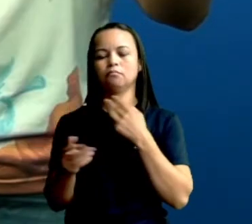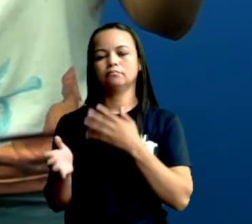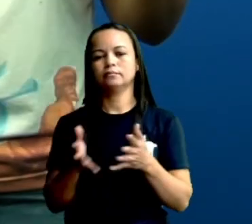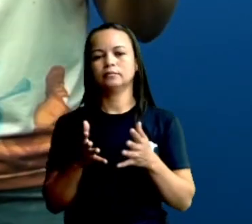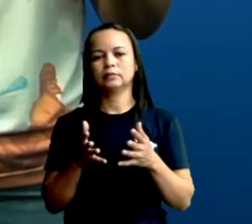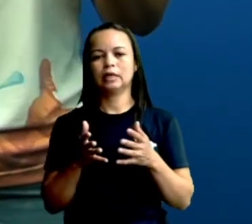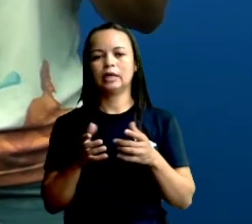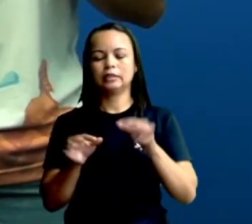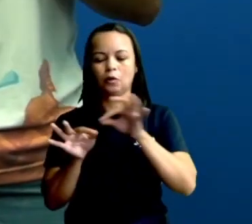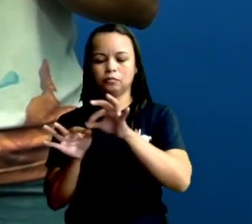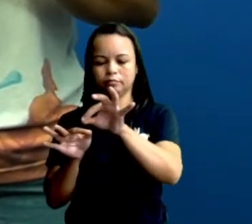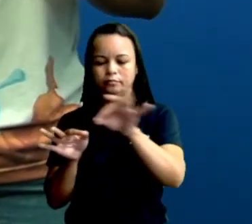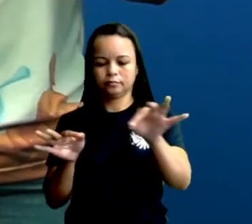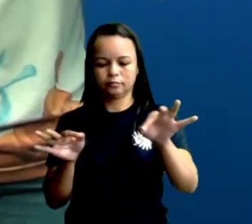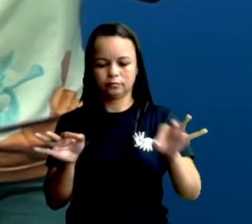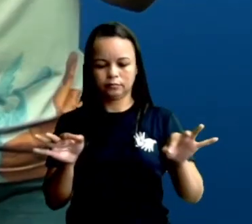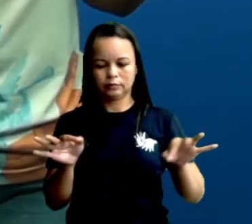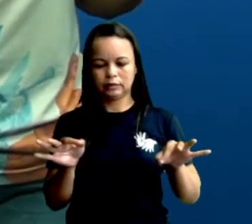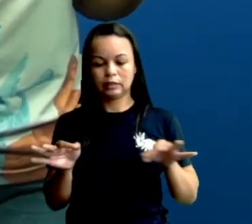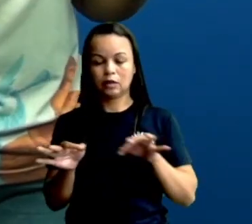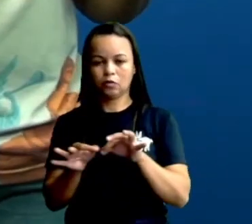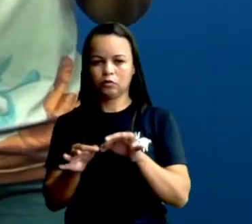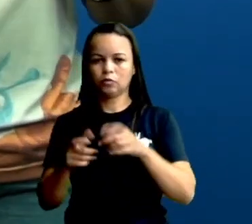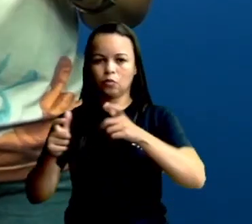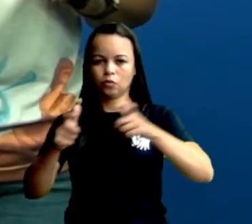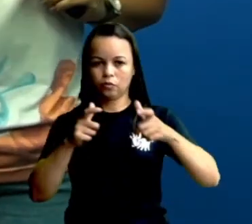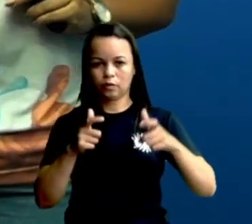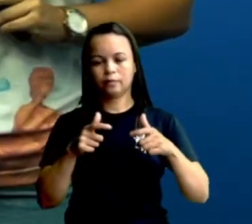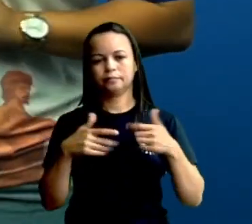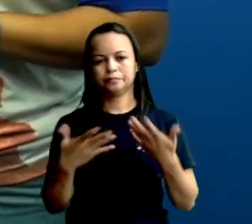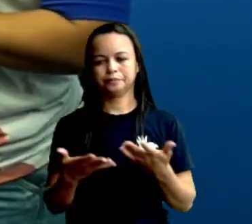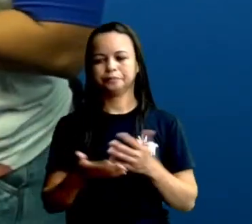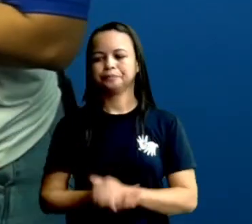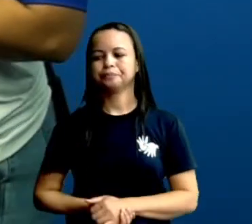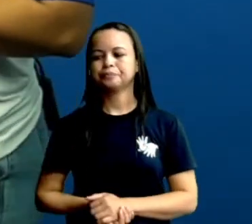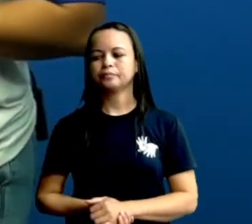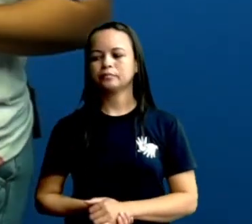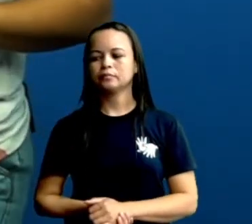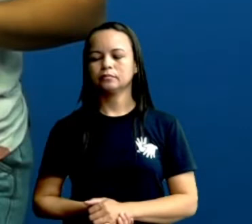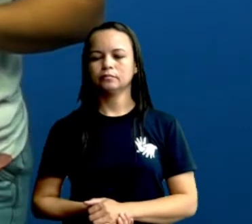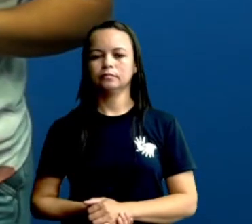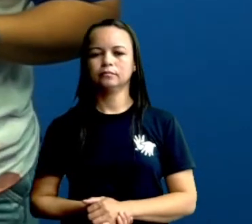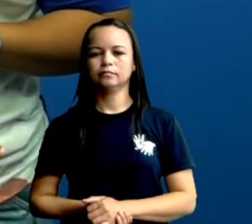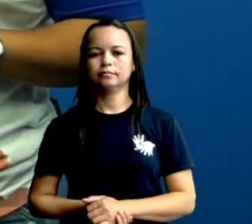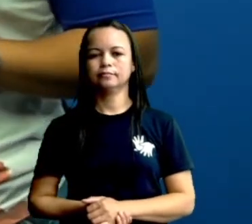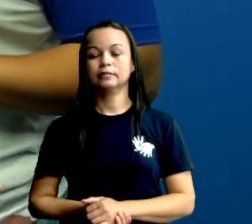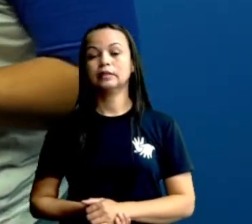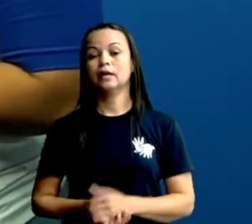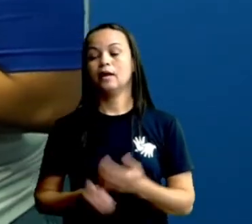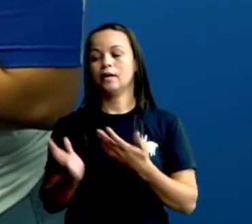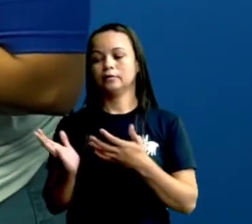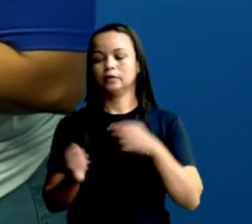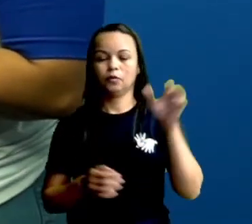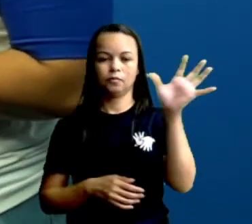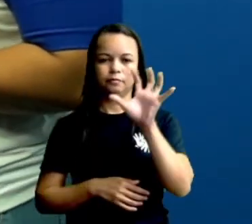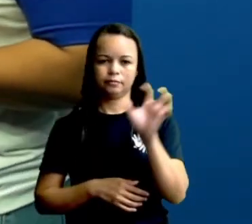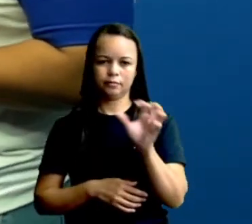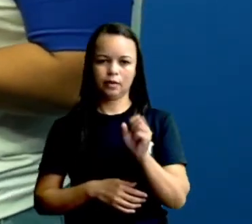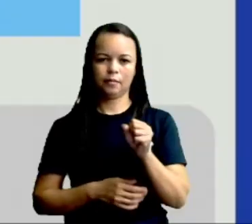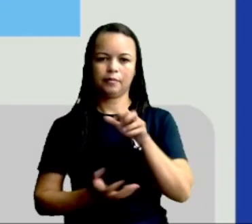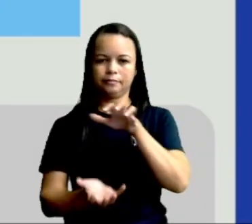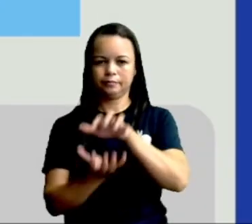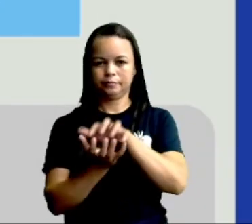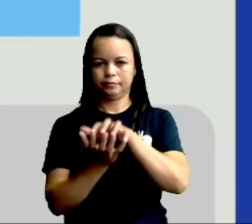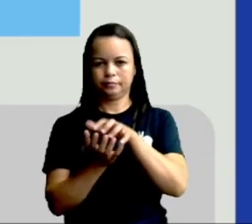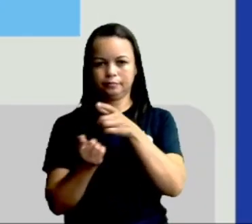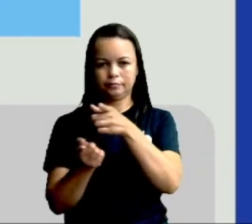território de marca o que cada lugar é Tá bom olha aí aí eu tenho um mapa de Pernambuco para